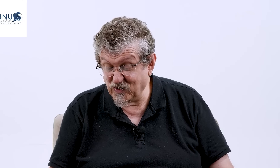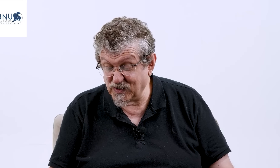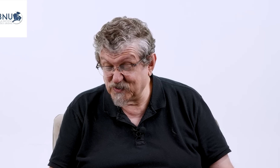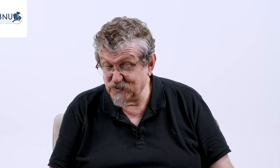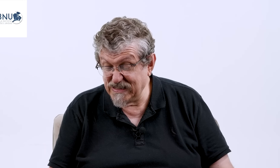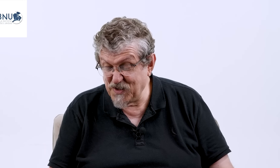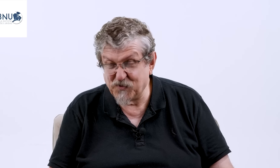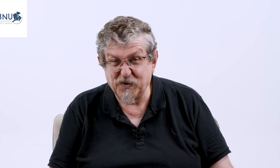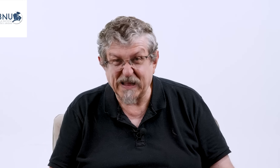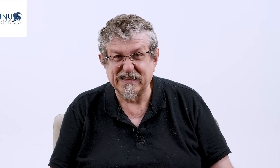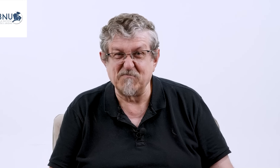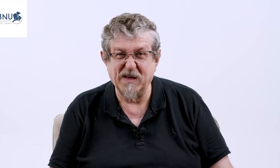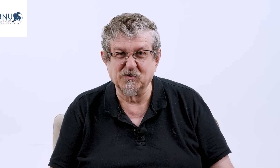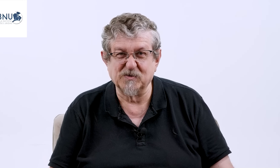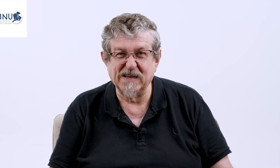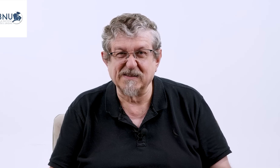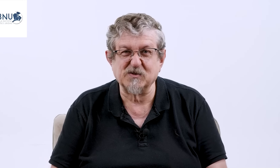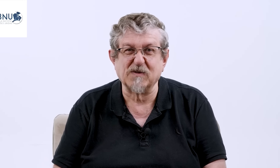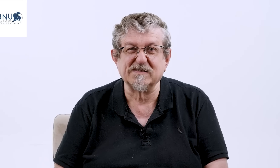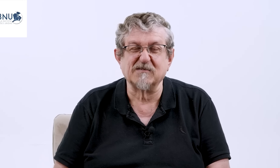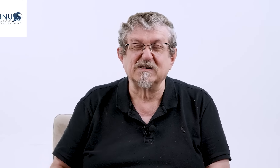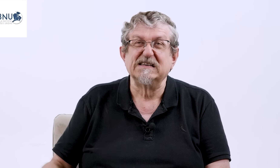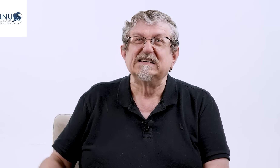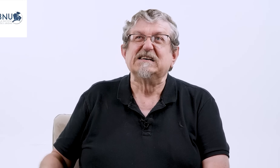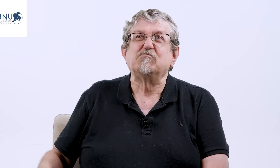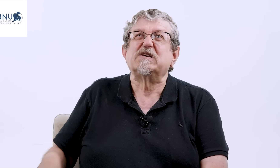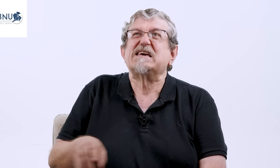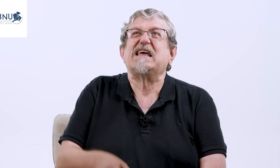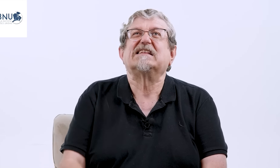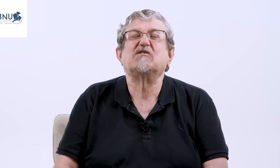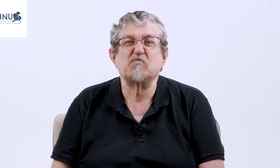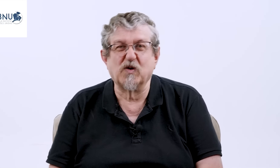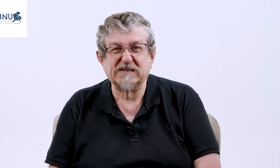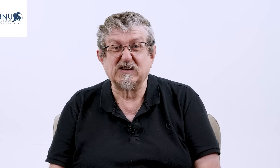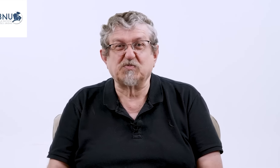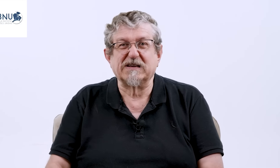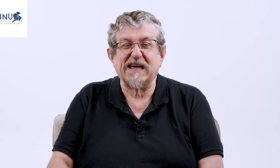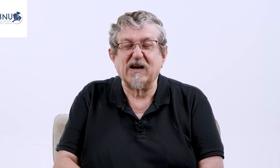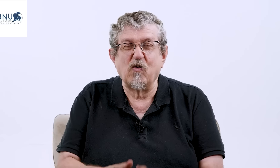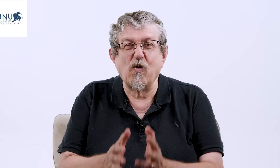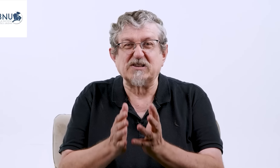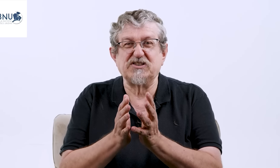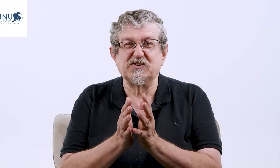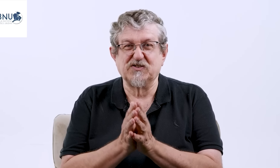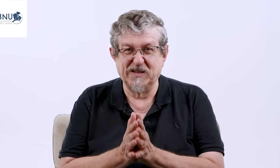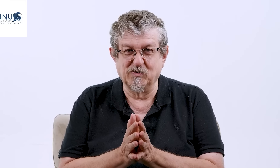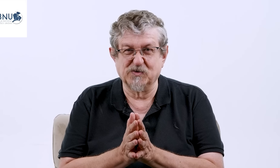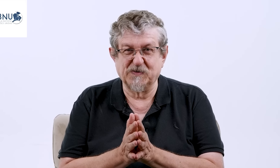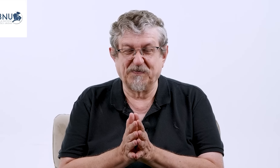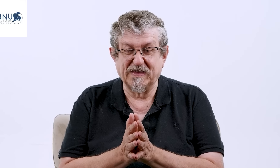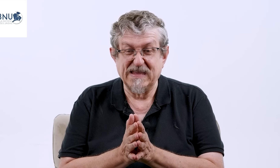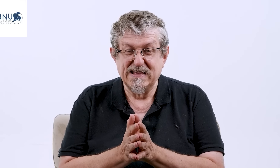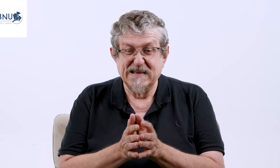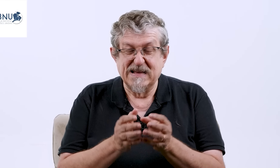que é nosso enfrentamento dessa situação? Por que que ele é tão importante? Porque o agir de